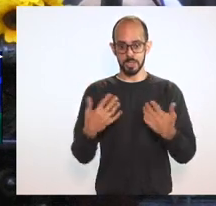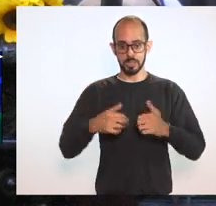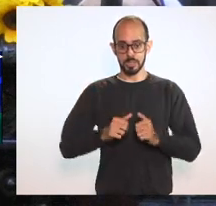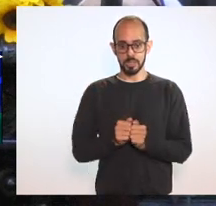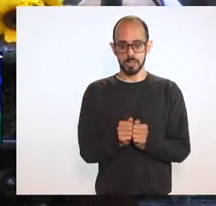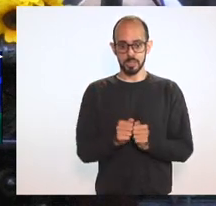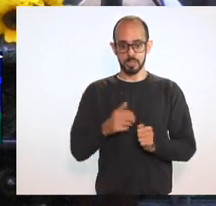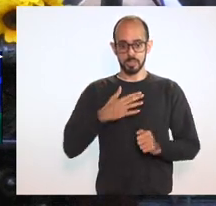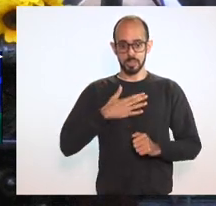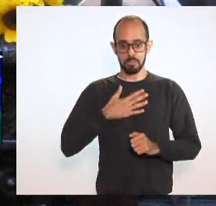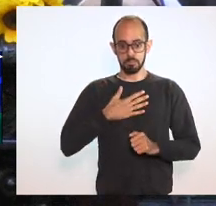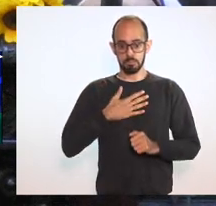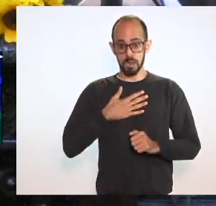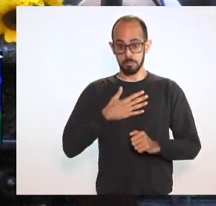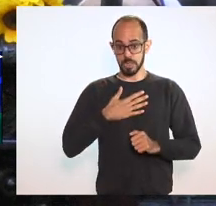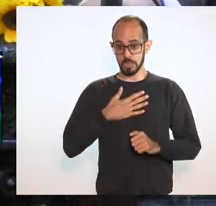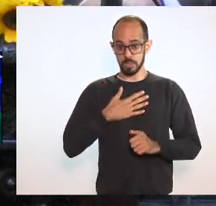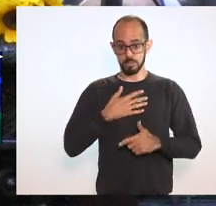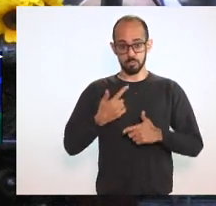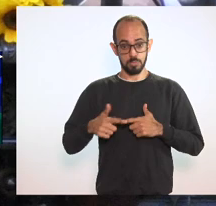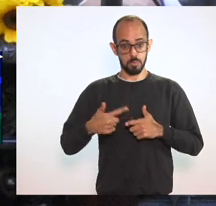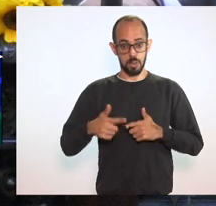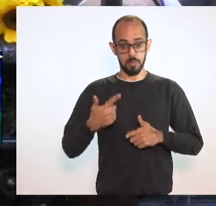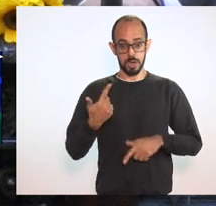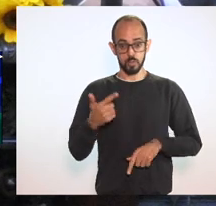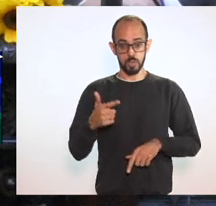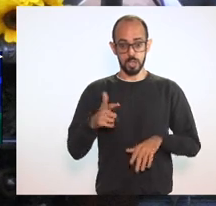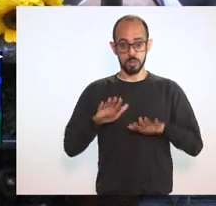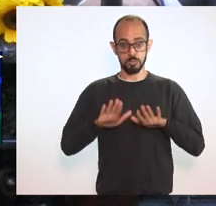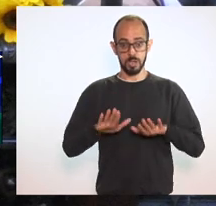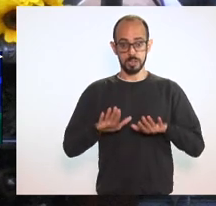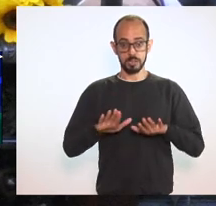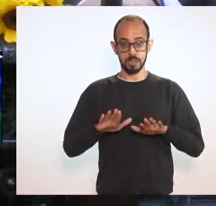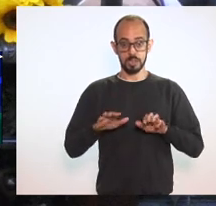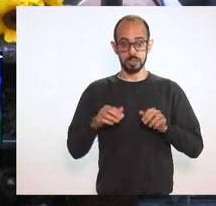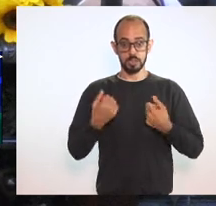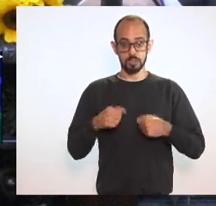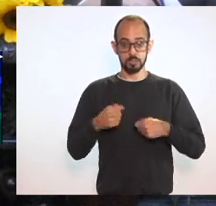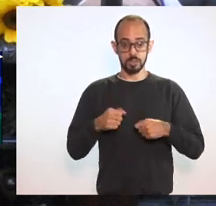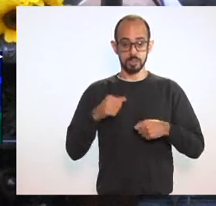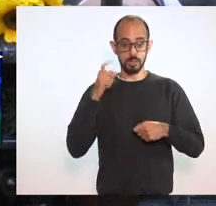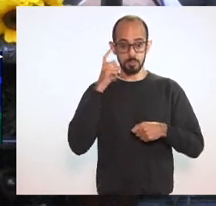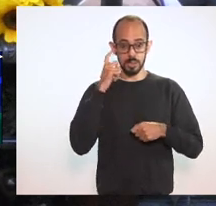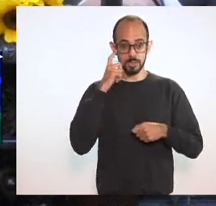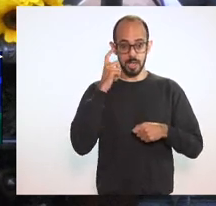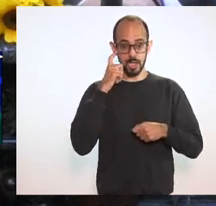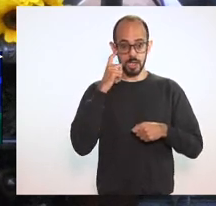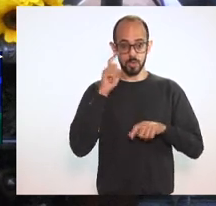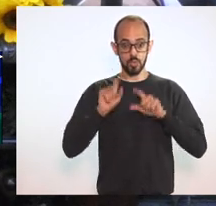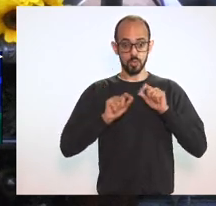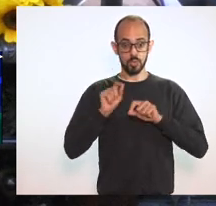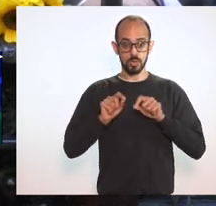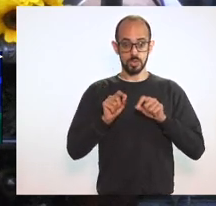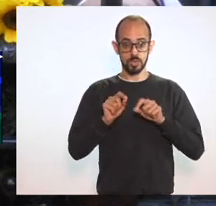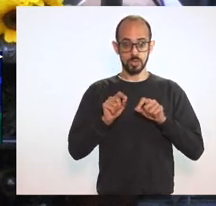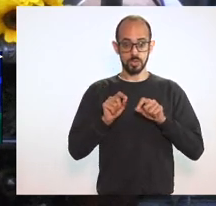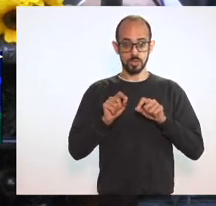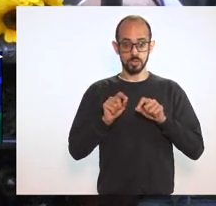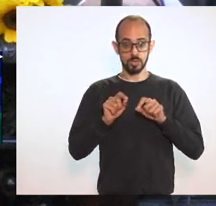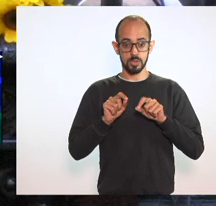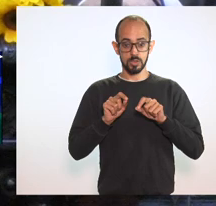é da minha parte Sem problema mas o exame ter em mente ele tava Renata para discutir